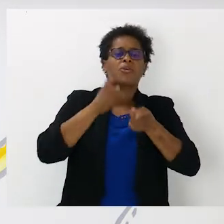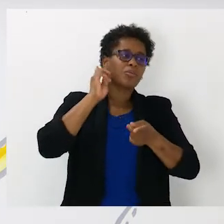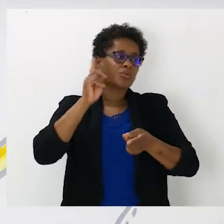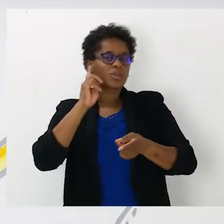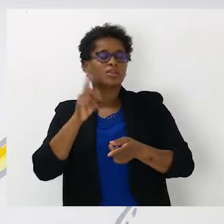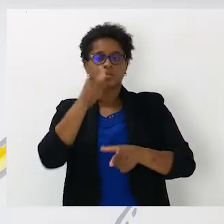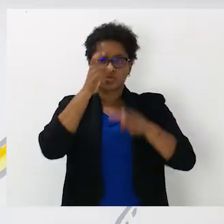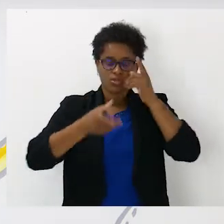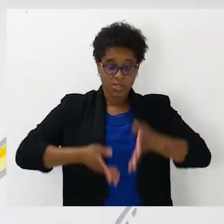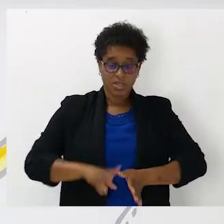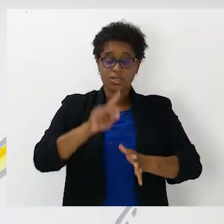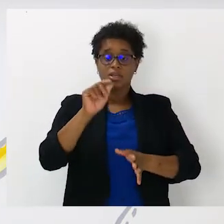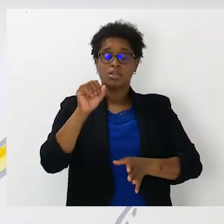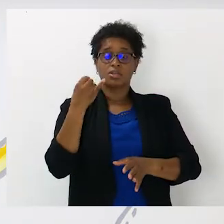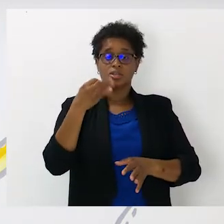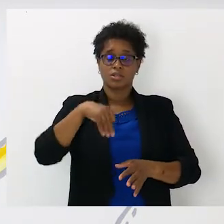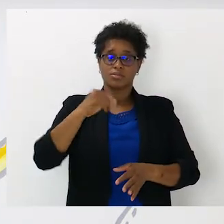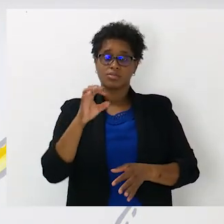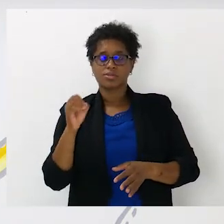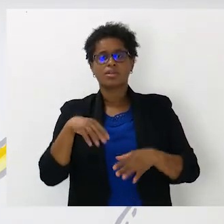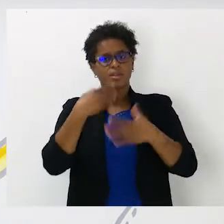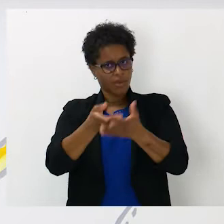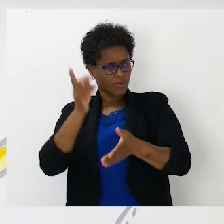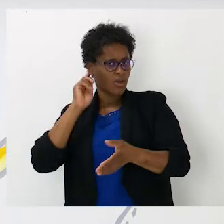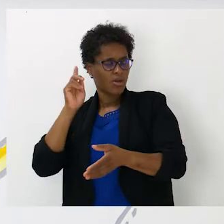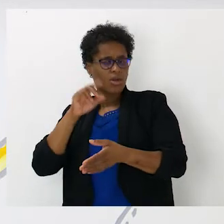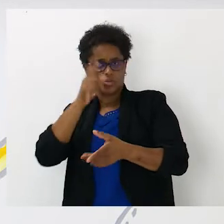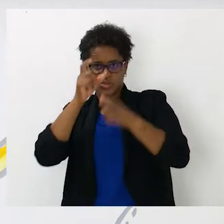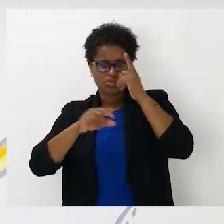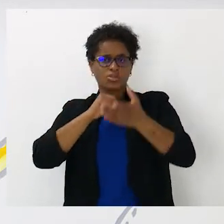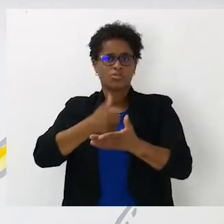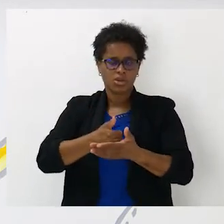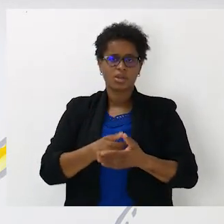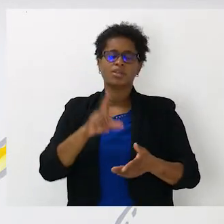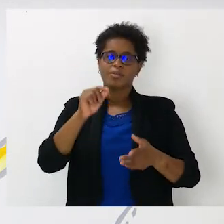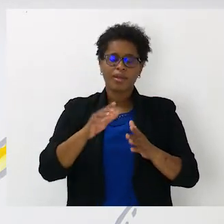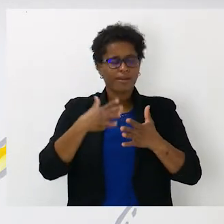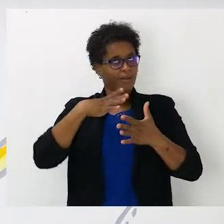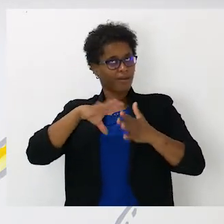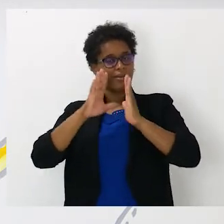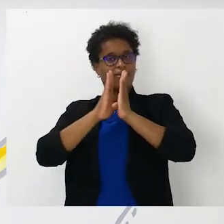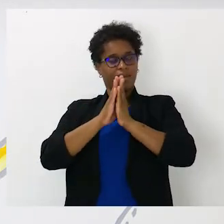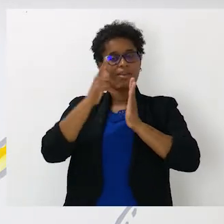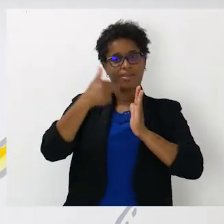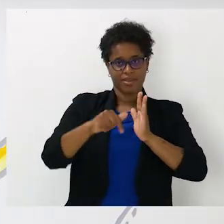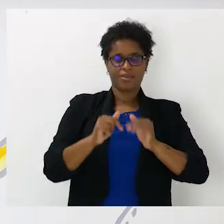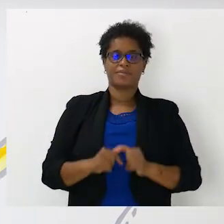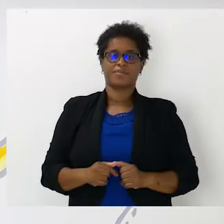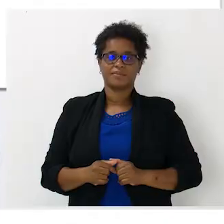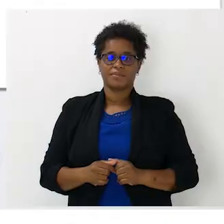egípcios davam aos seus mortos e também a crença que tinha.